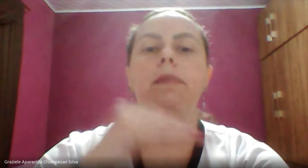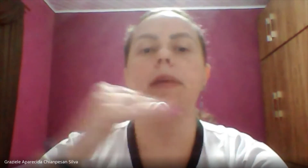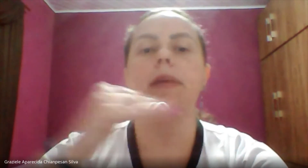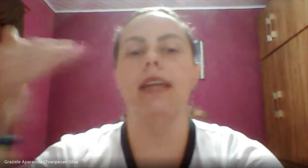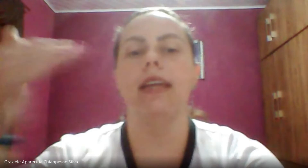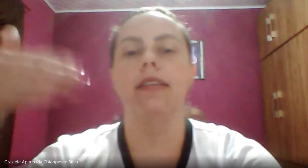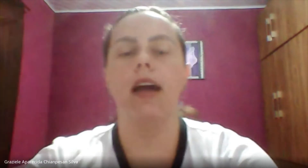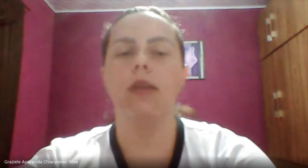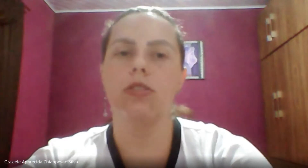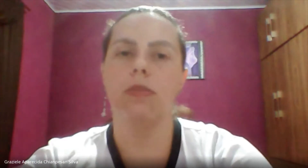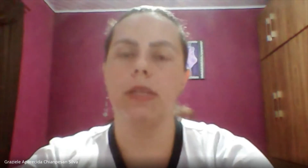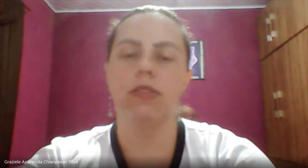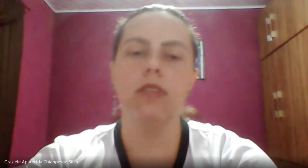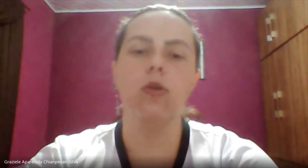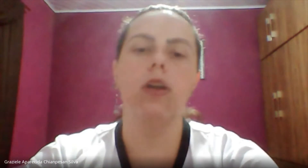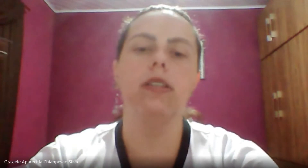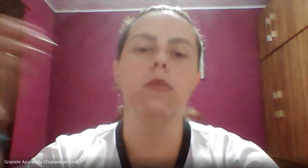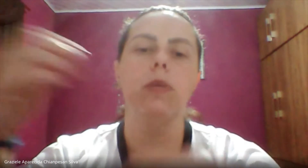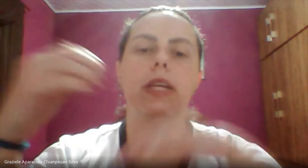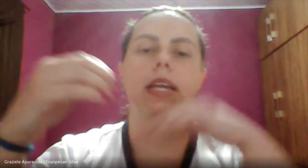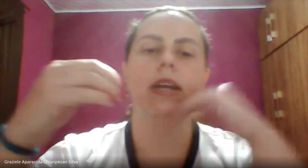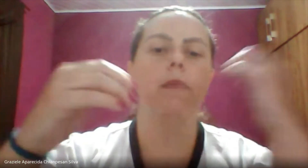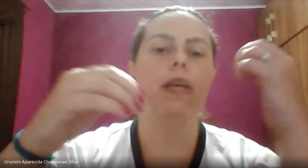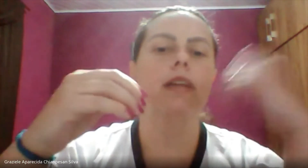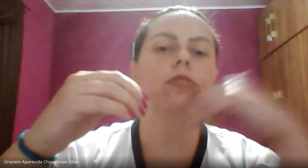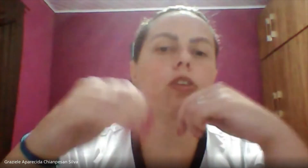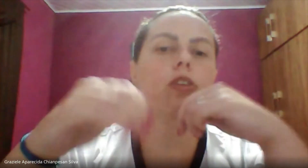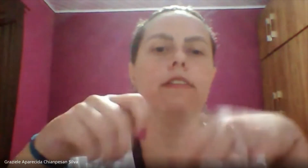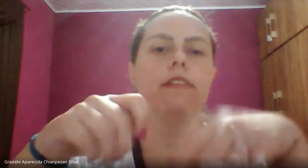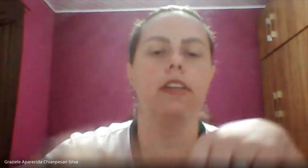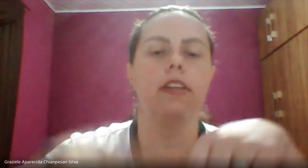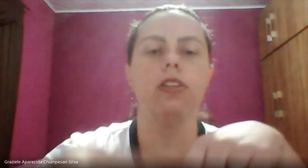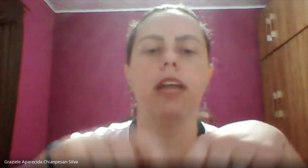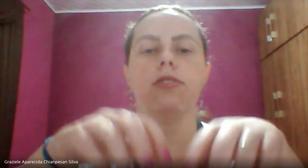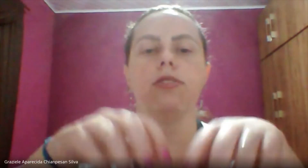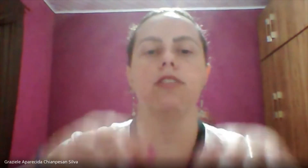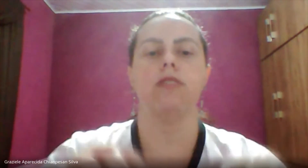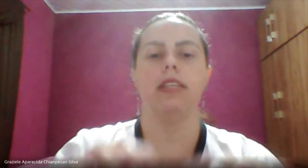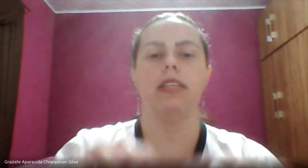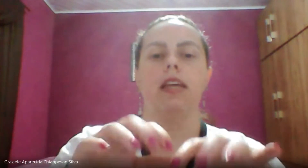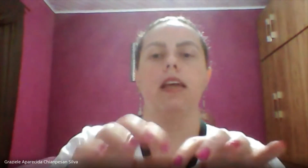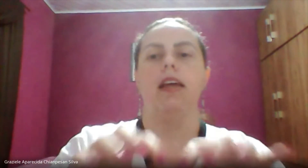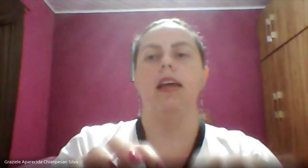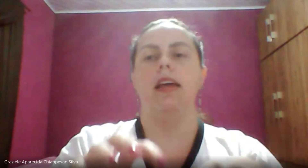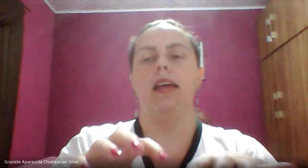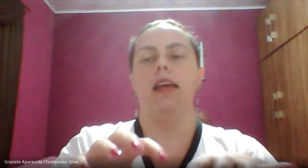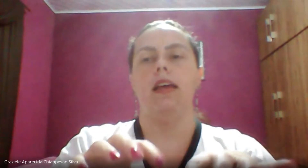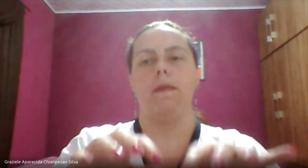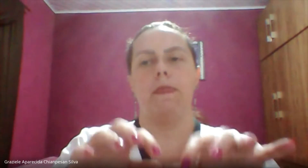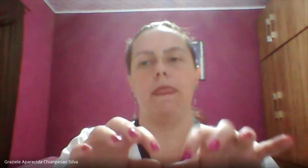ele pertence aos instrumentos das cordas, porque ele é um piano de corda flexionada, ou seja, você tem que